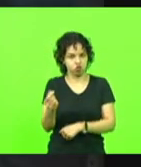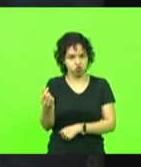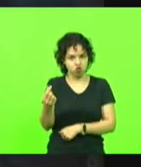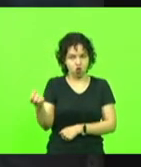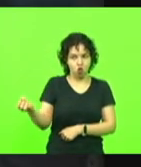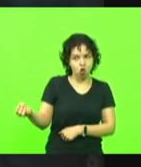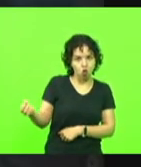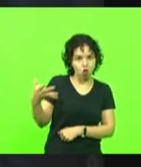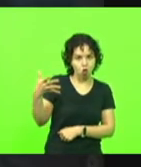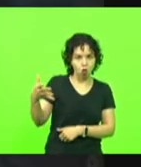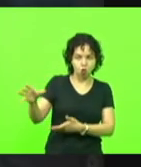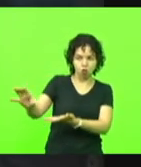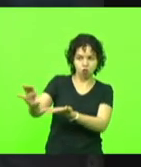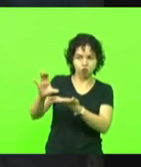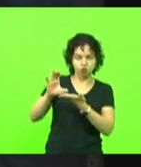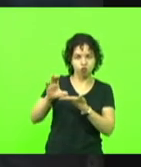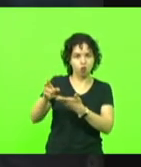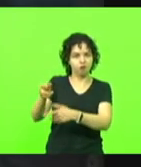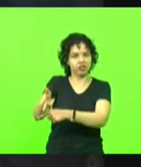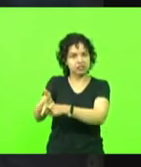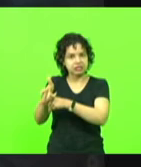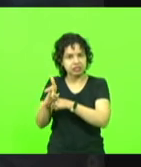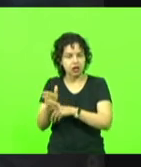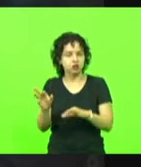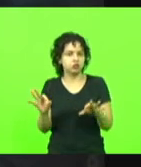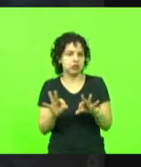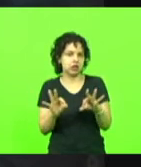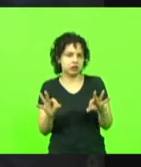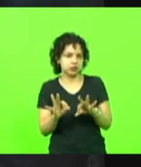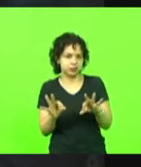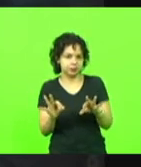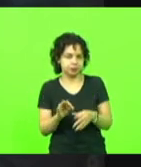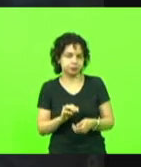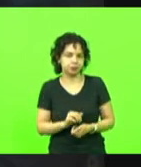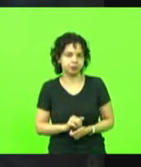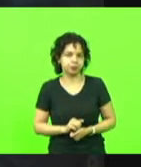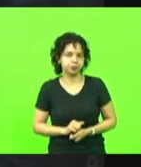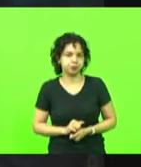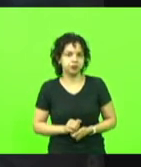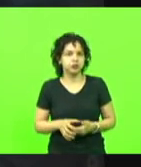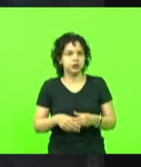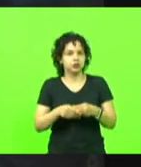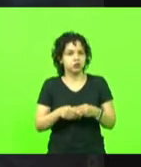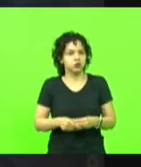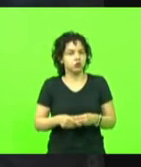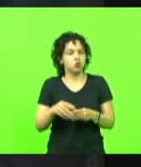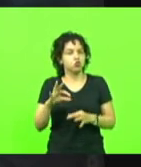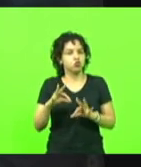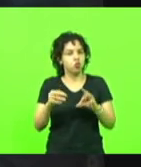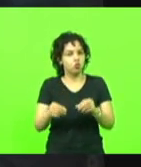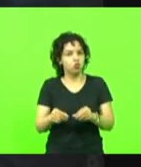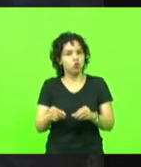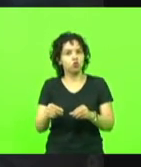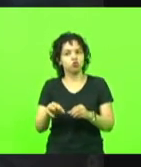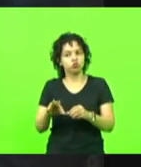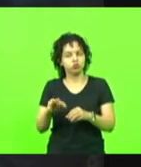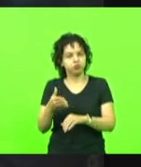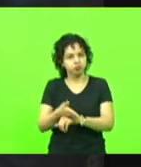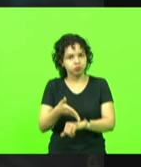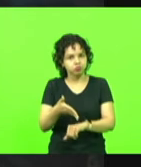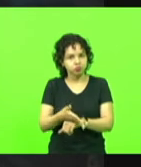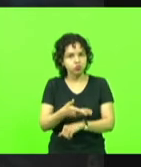dinheiro financiado. Então, saúdo mais uma vez todos os integrantes do Governo do Estado